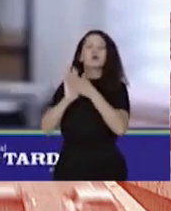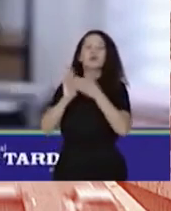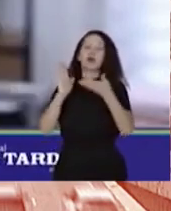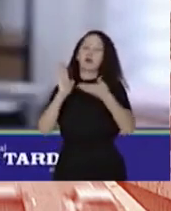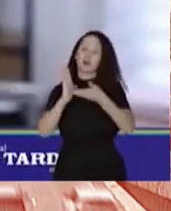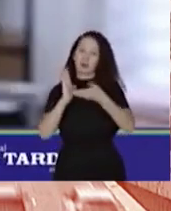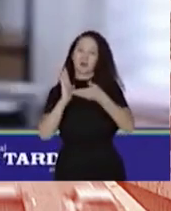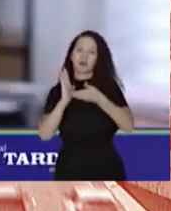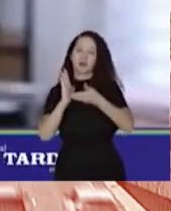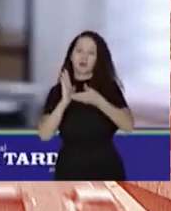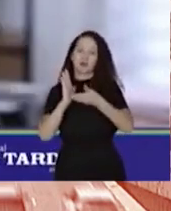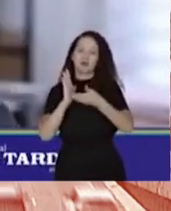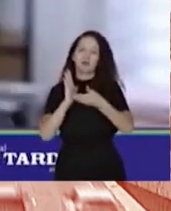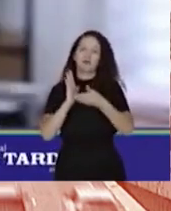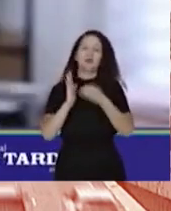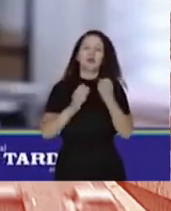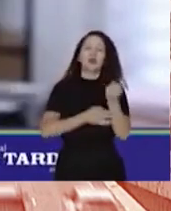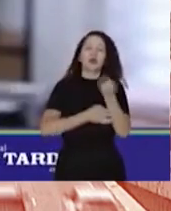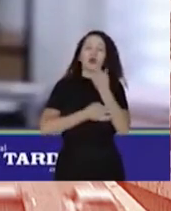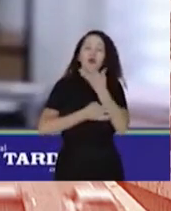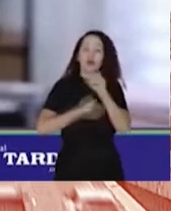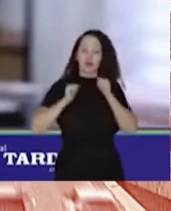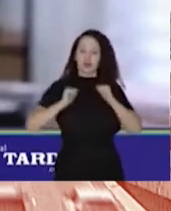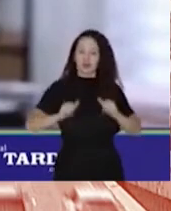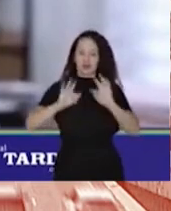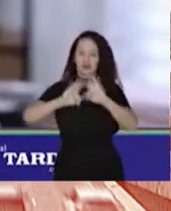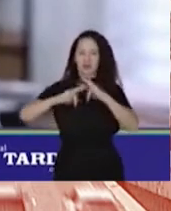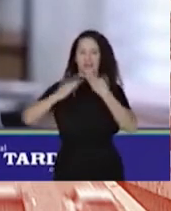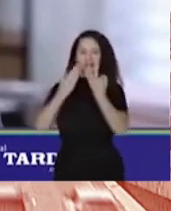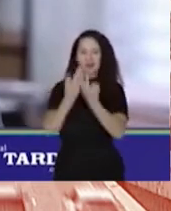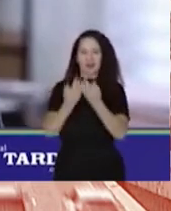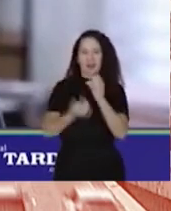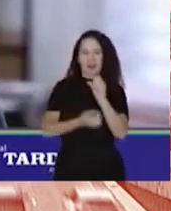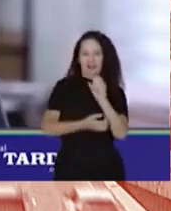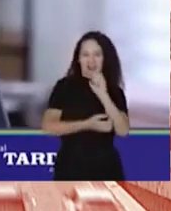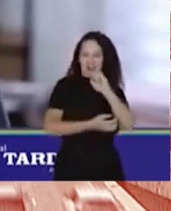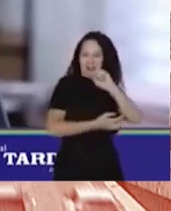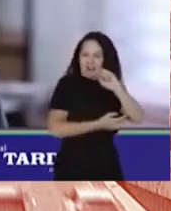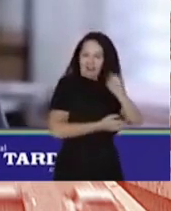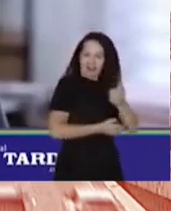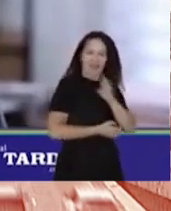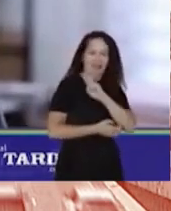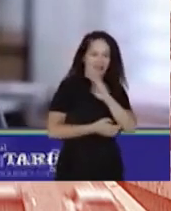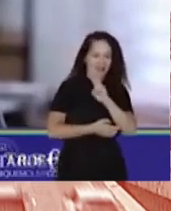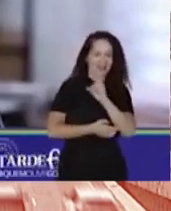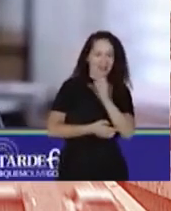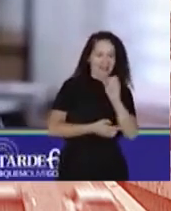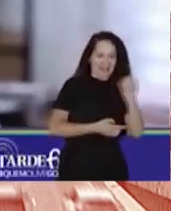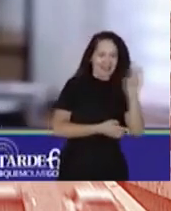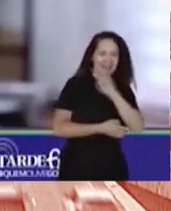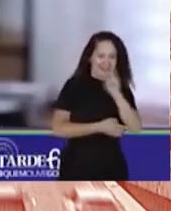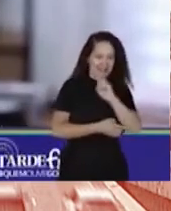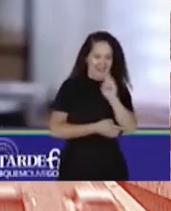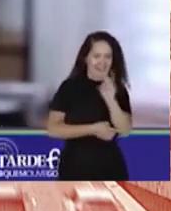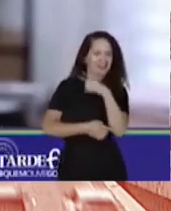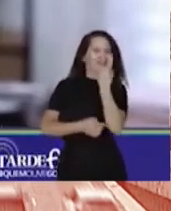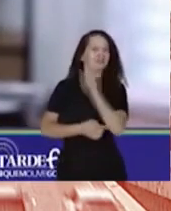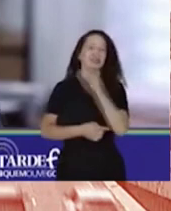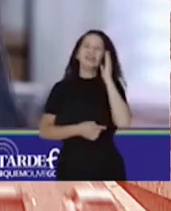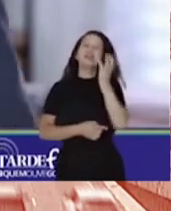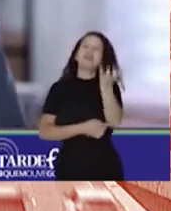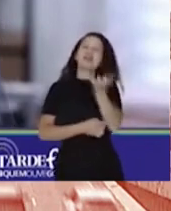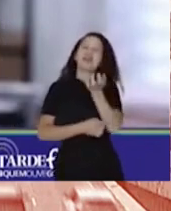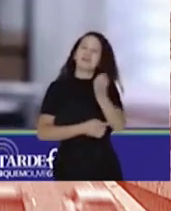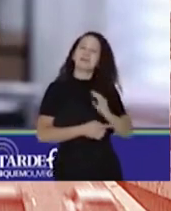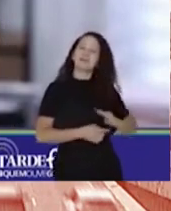em programa único, né, de renda. É bem diferente o que está se propondo, né? Eu acho que essa é uma